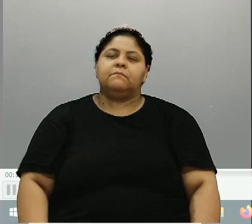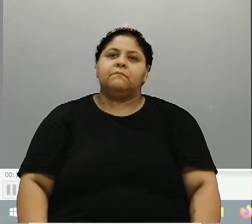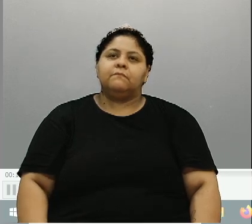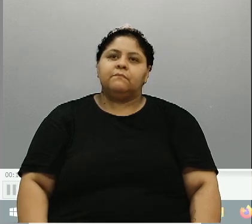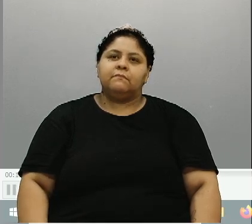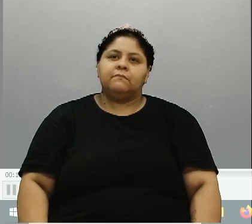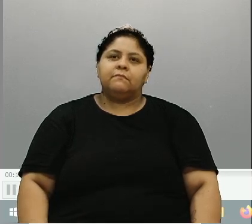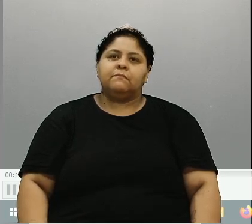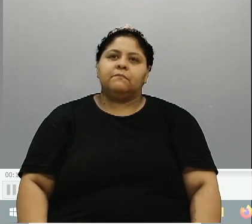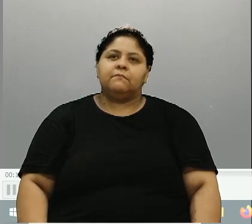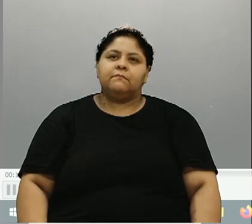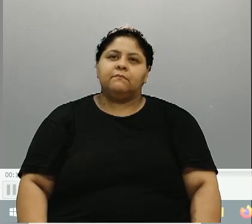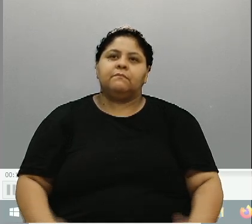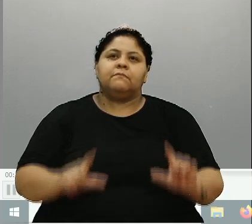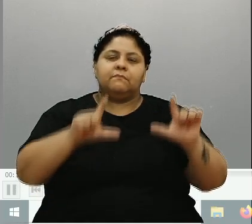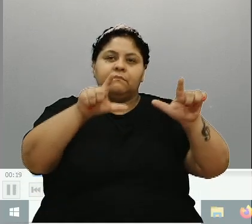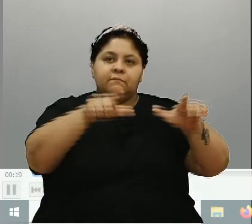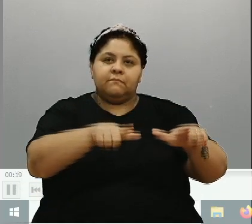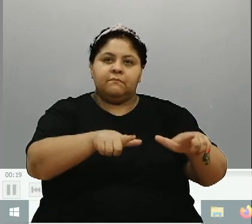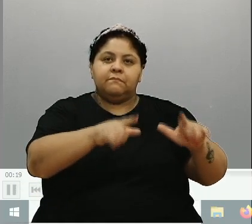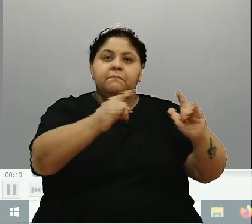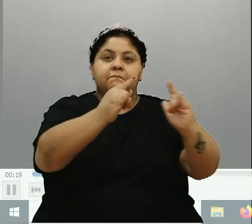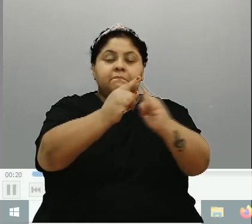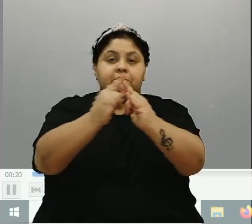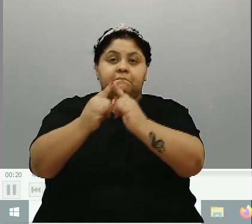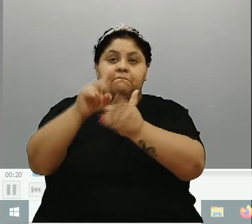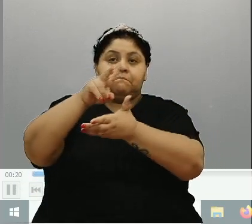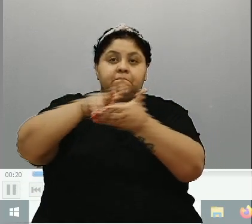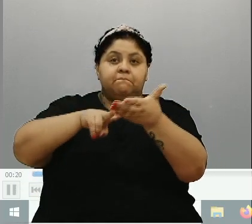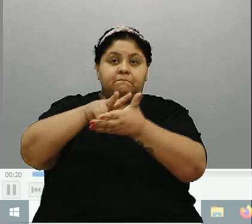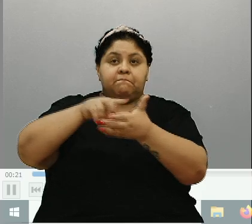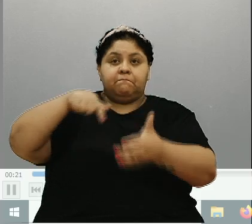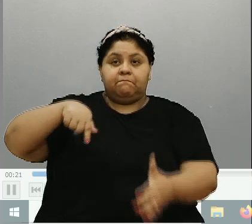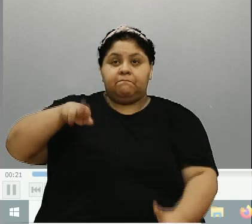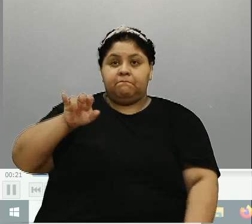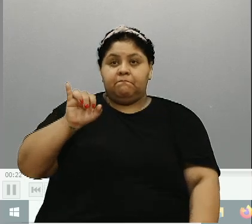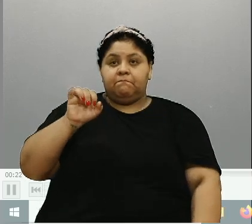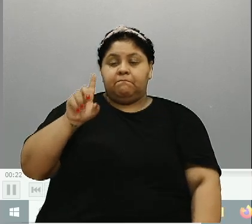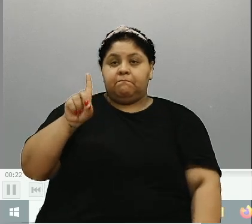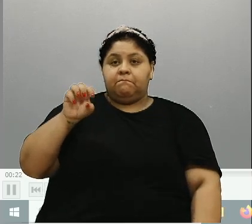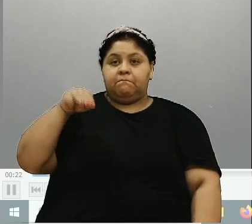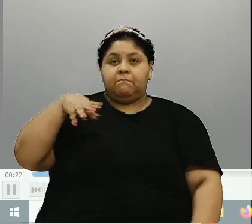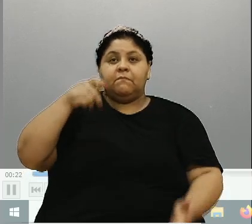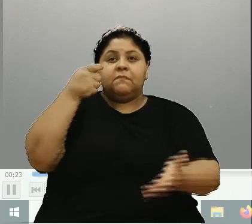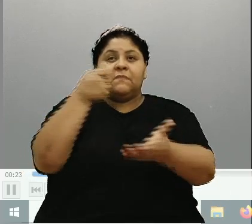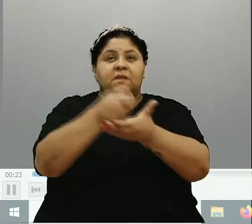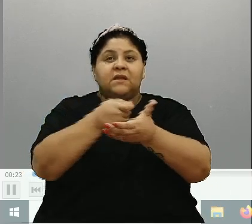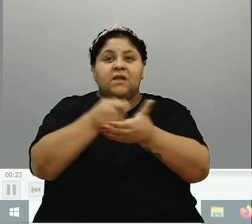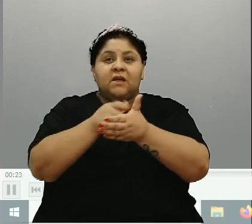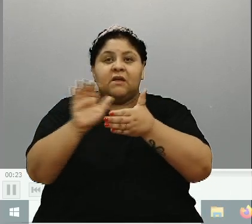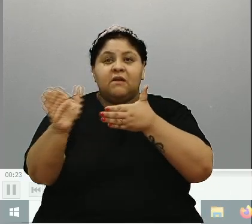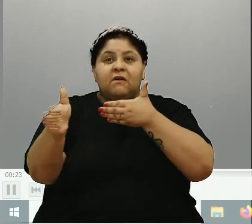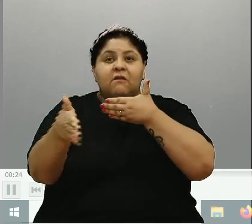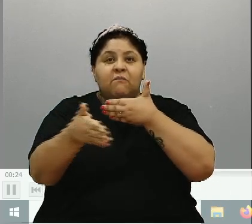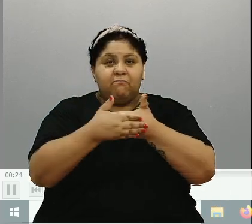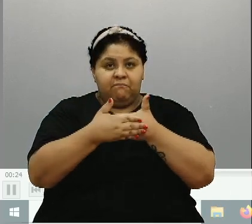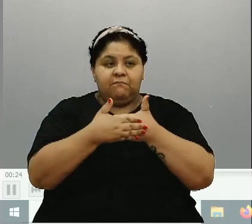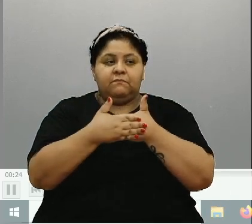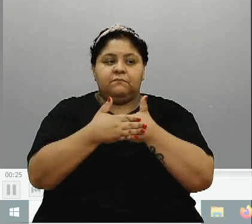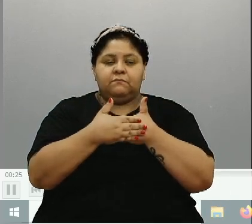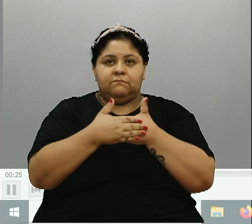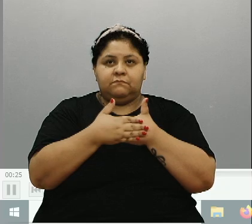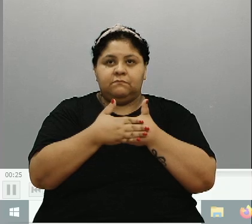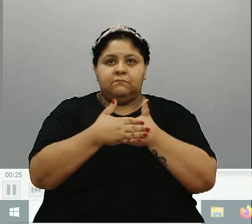A sede do Instituto de Leitura Quindim está sendo obrigada a fechar as suas portas.